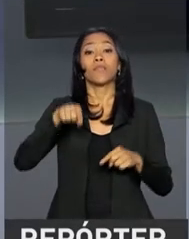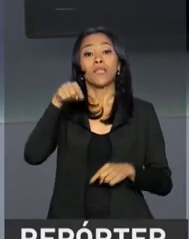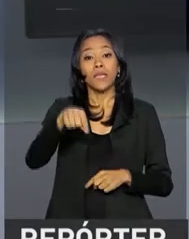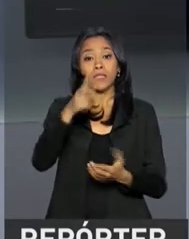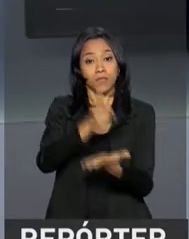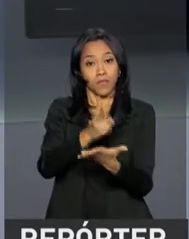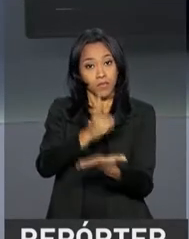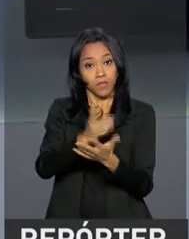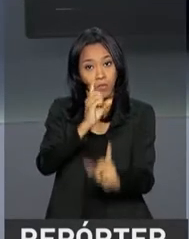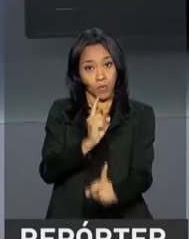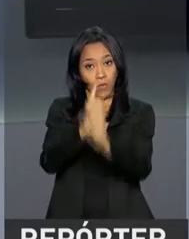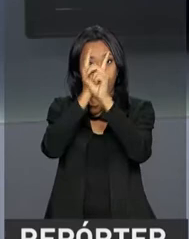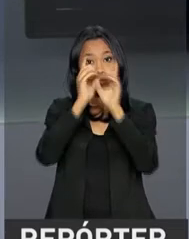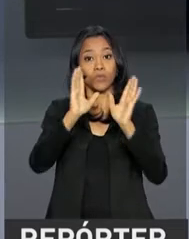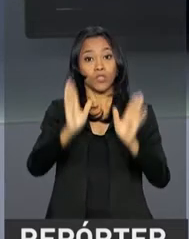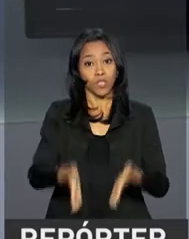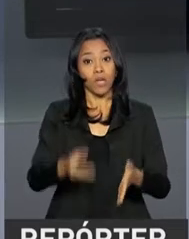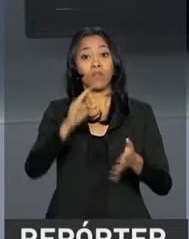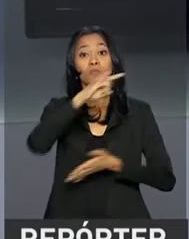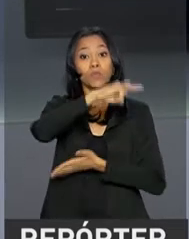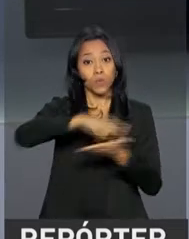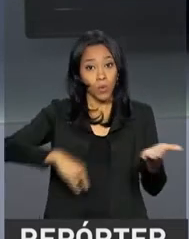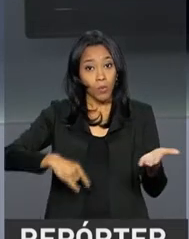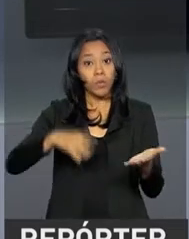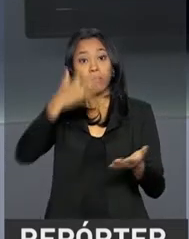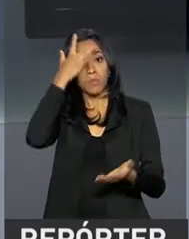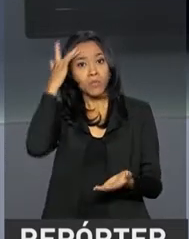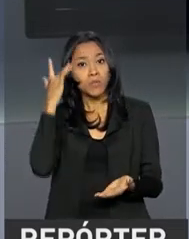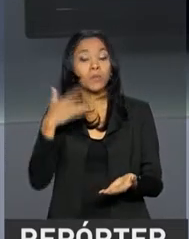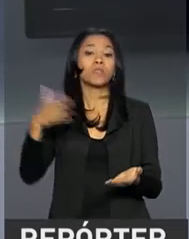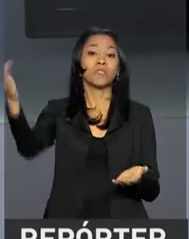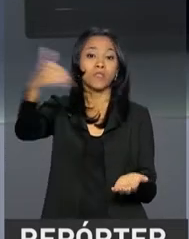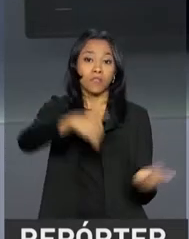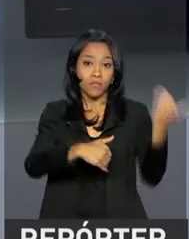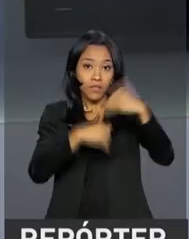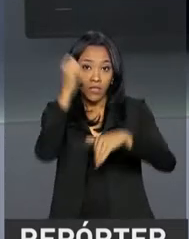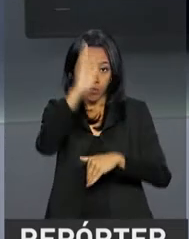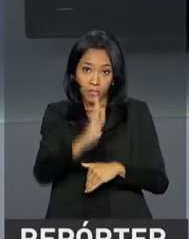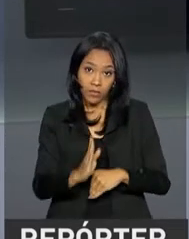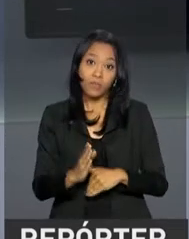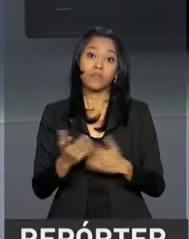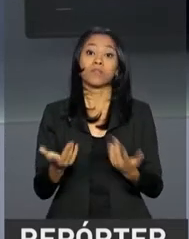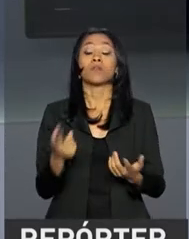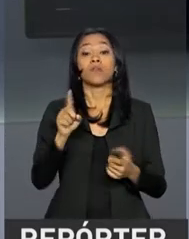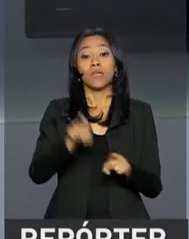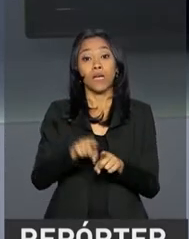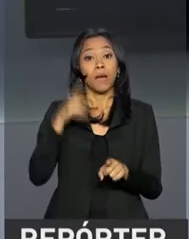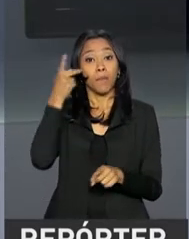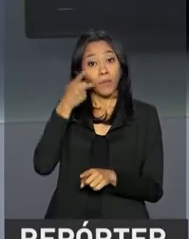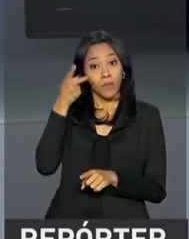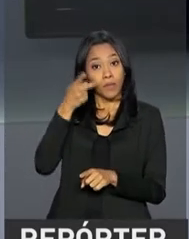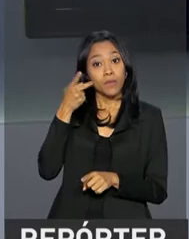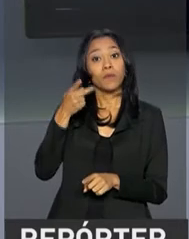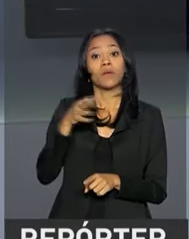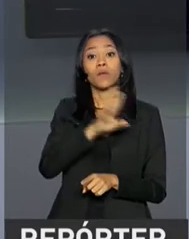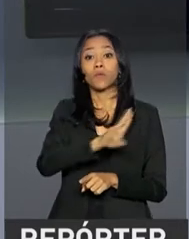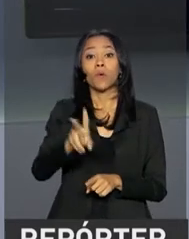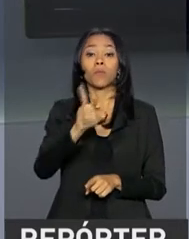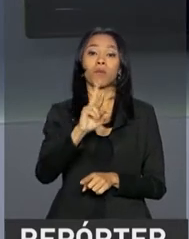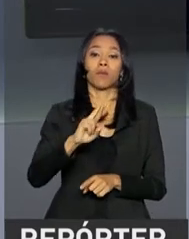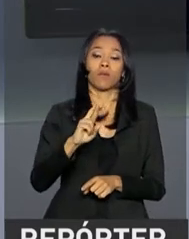lançado registro para migrantes e refugiados a procuradora geral da república raquel dodge disse que esse documento vai